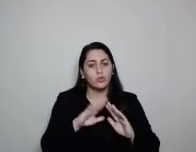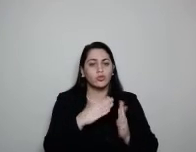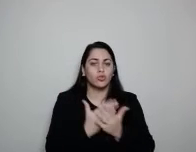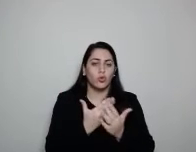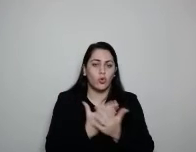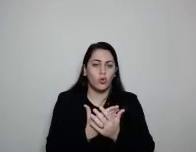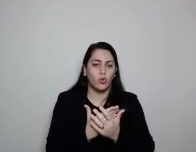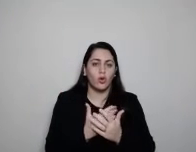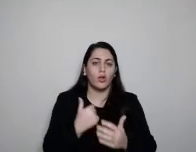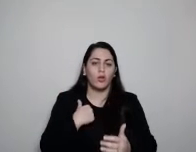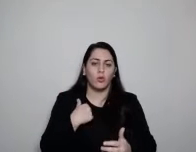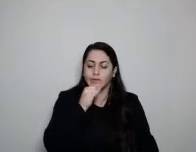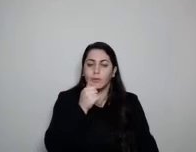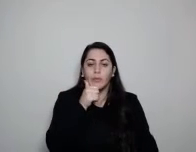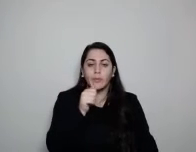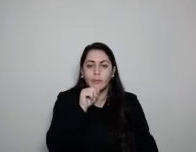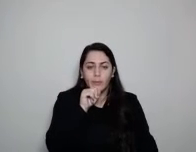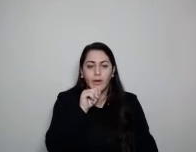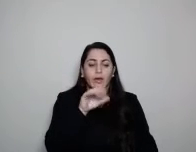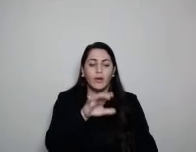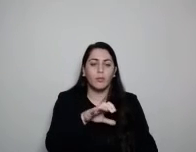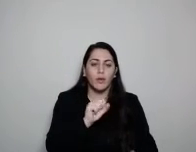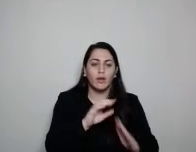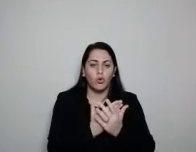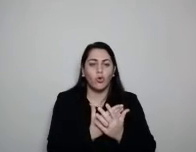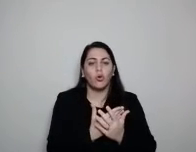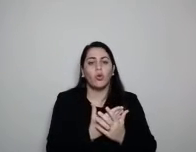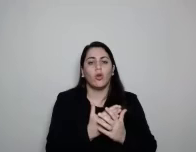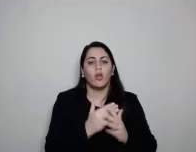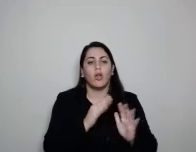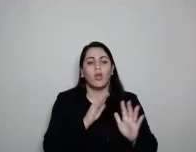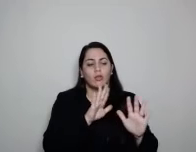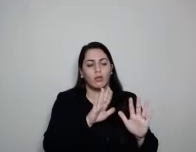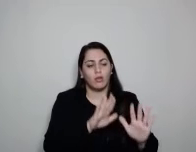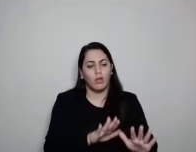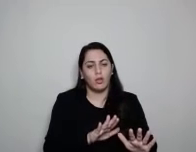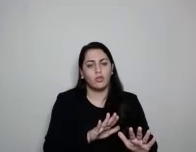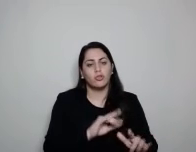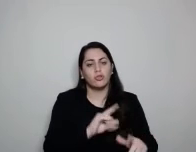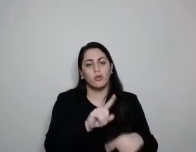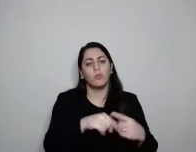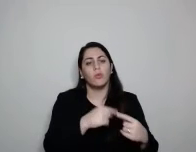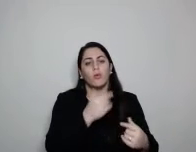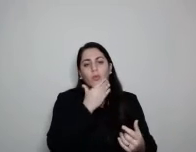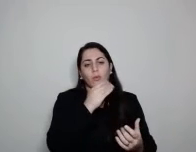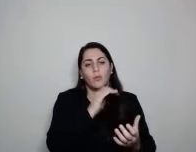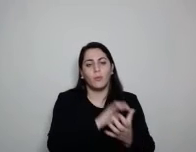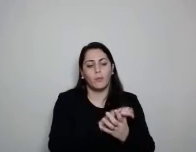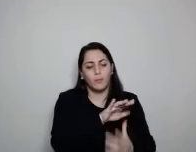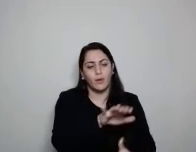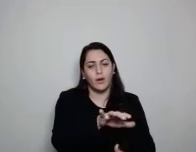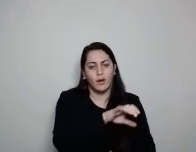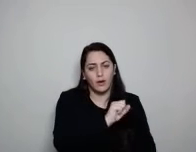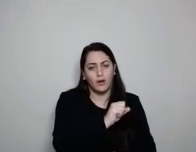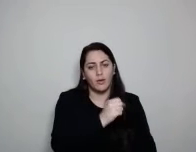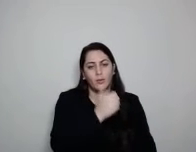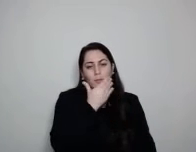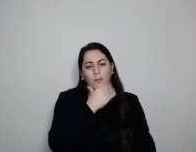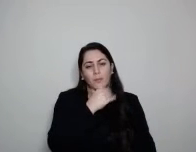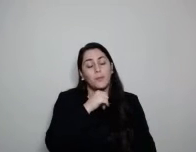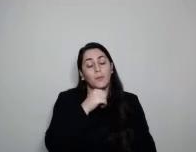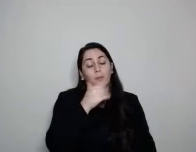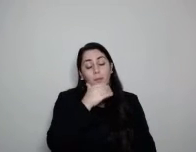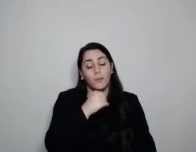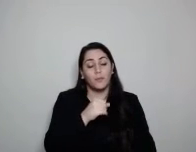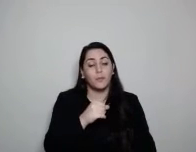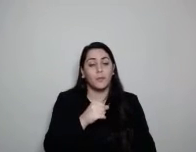para recepcionar as crianças. Desde janeiro, o meu cliente já alugou um imóvel com estrutura